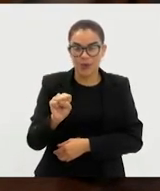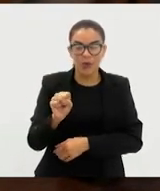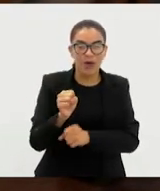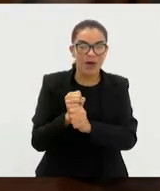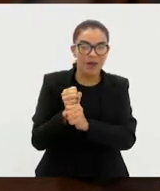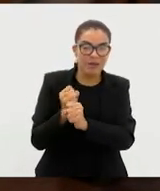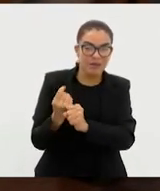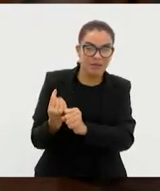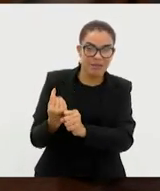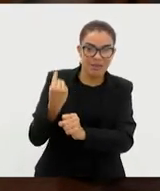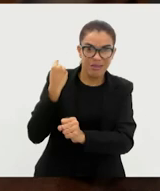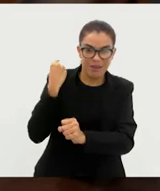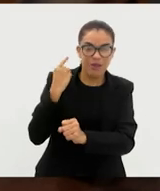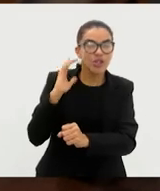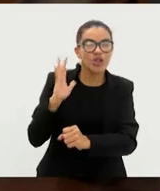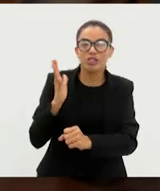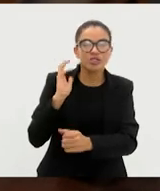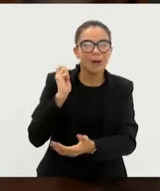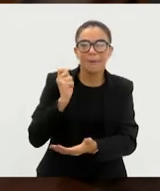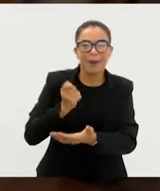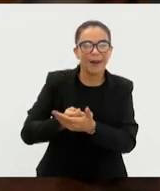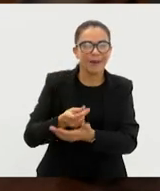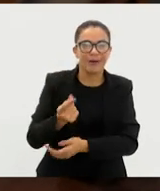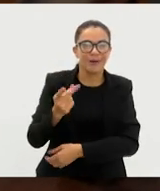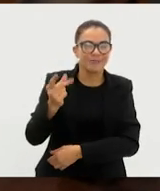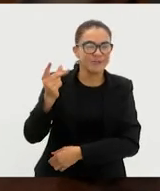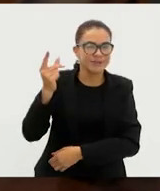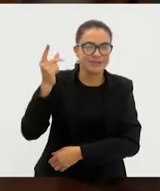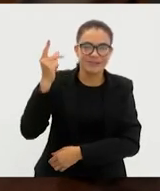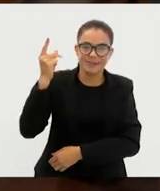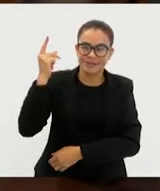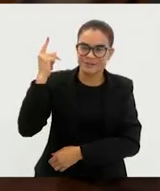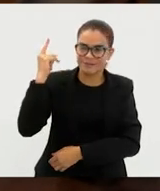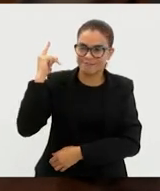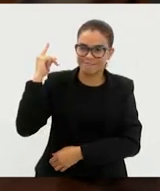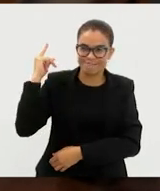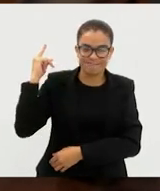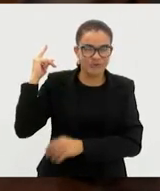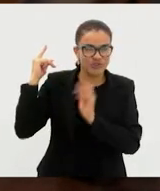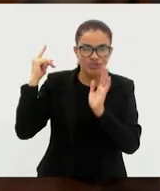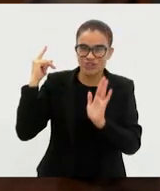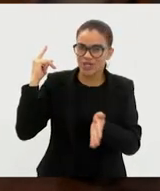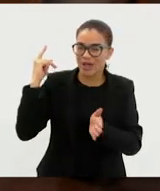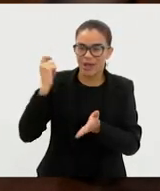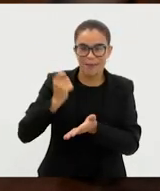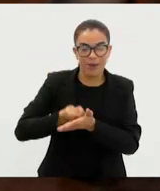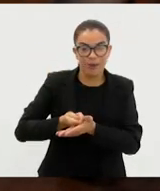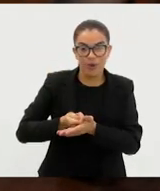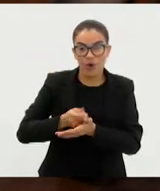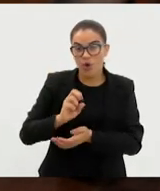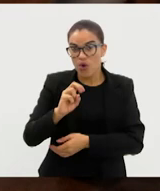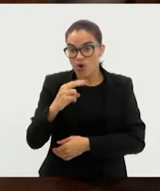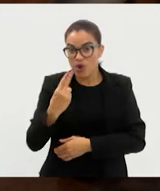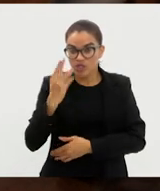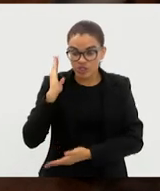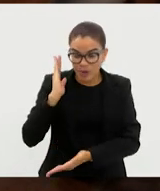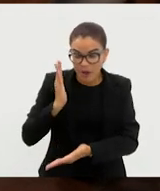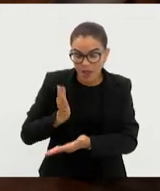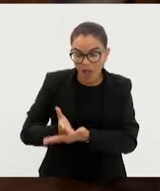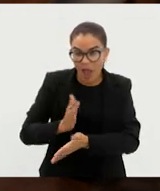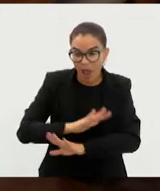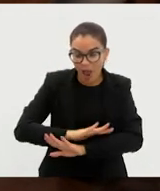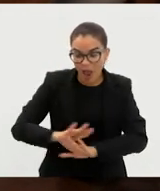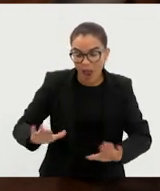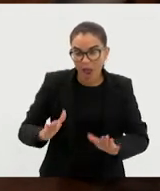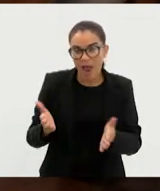97,98, nós já pagamos essa dívida há muito tempo. Há muito tempo. Ou a gente dá um basta nisso